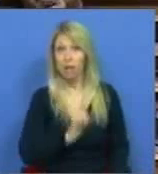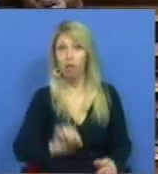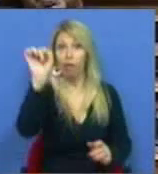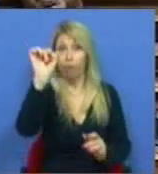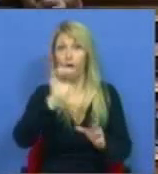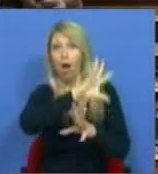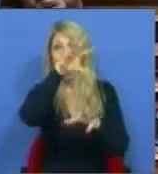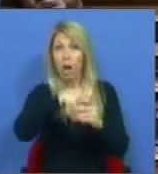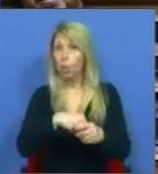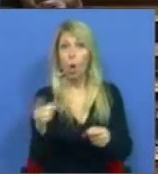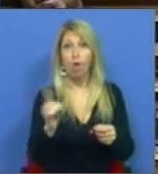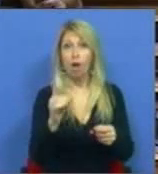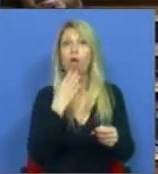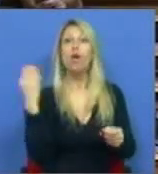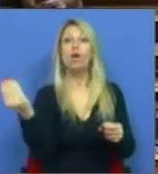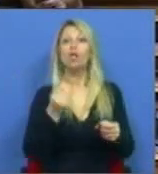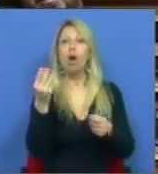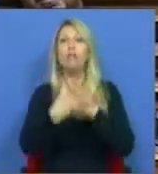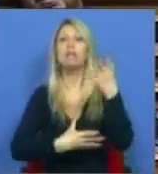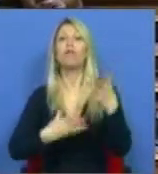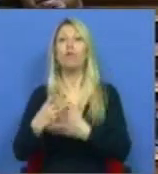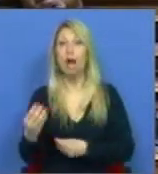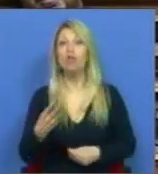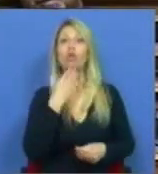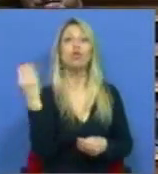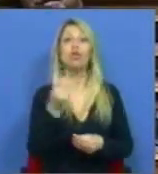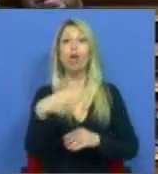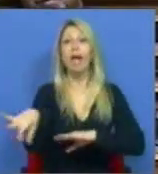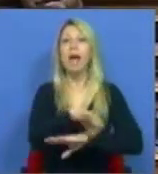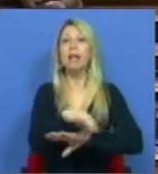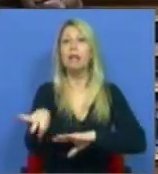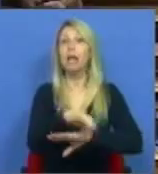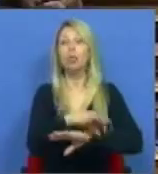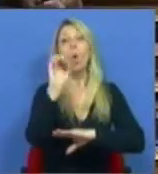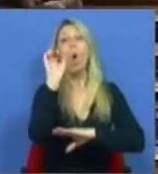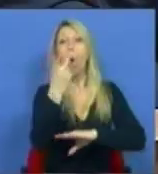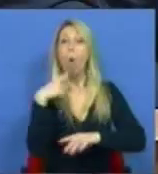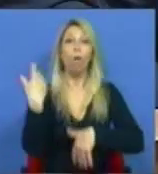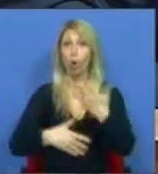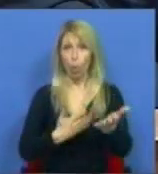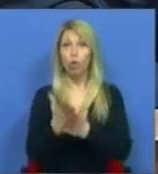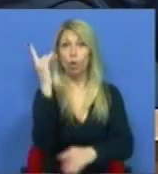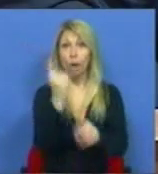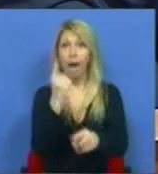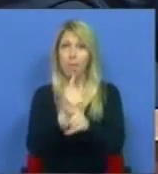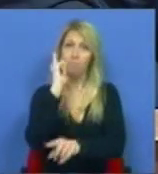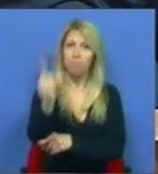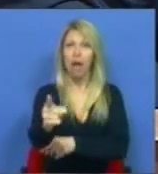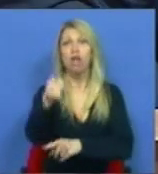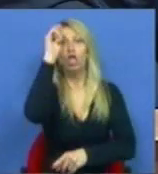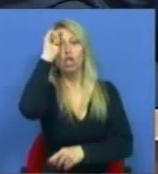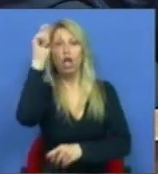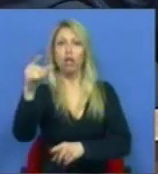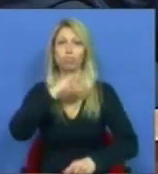não abrange os jovens advogados e os jovens arquitetos, ou se continua a impor-lhes estágios não remunerados e